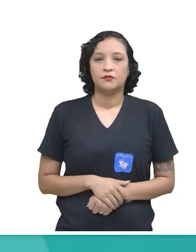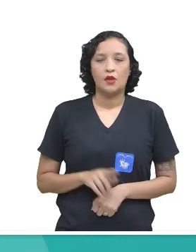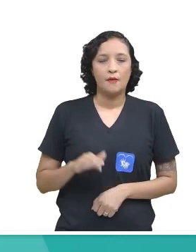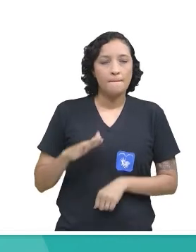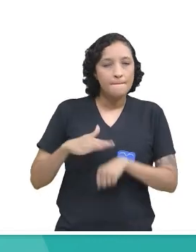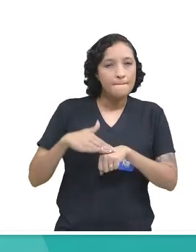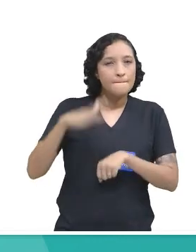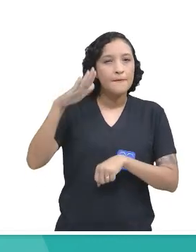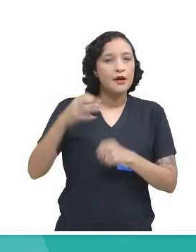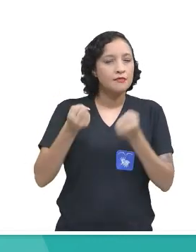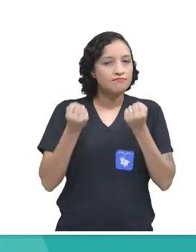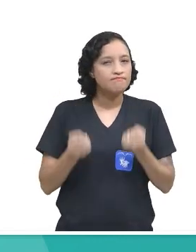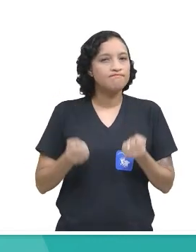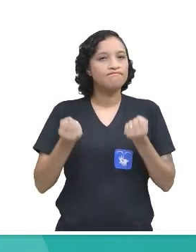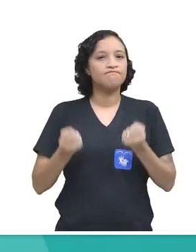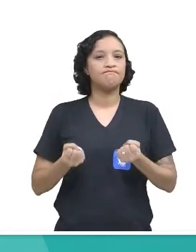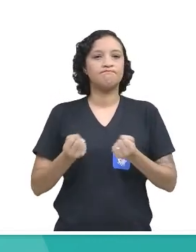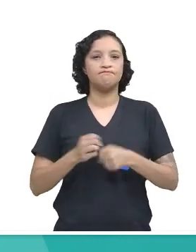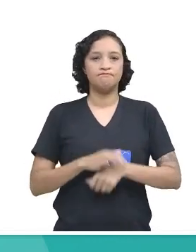alta intensidade,